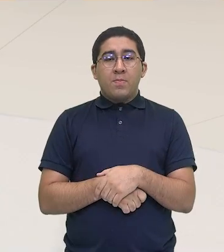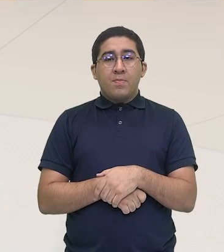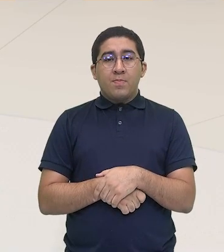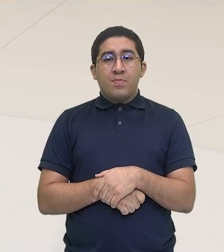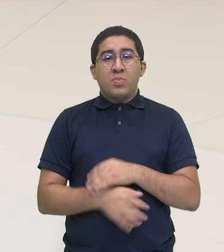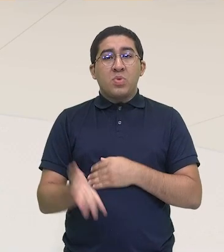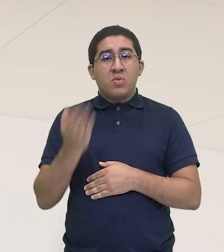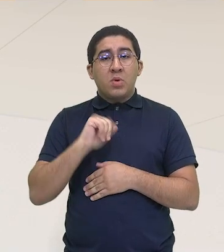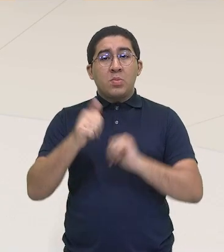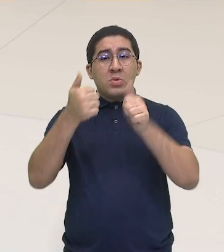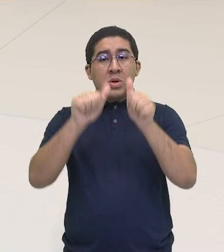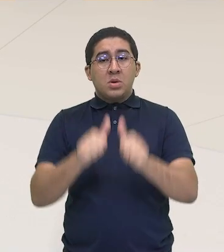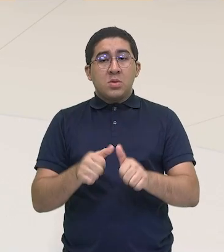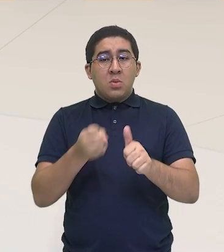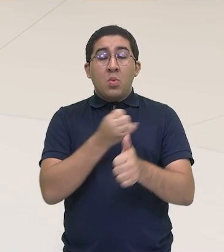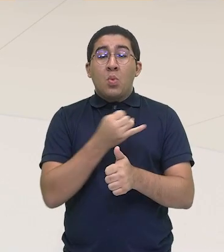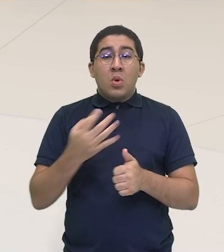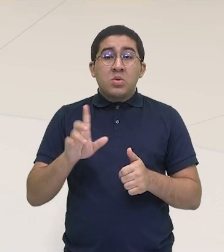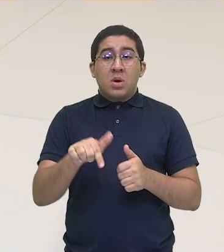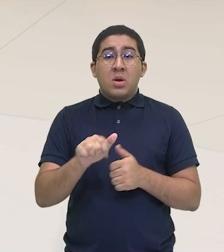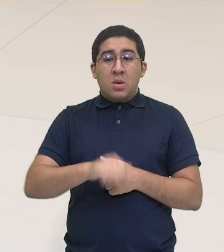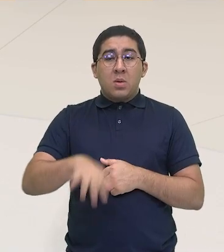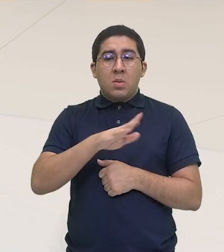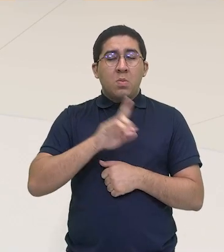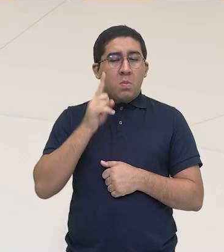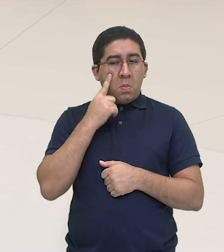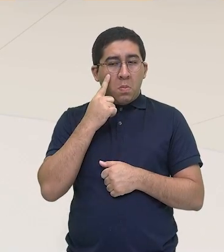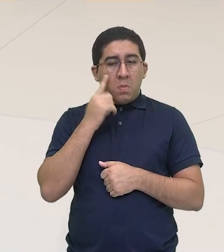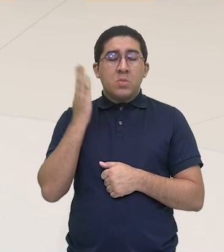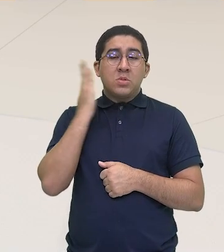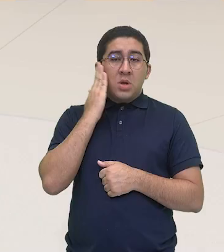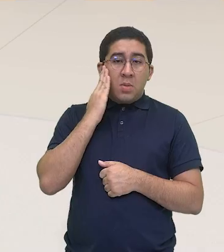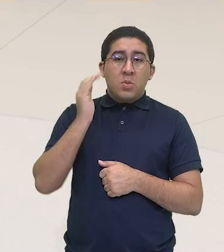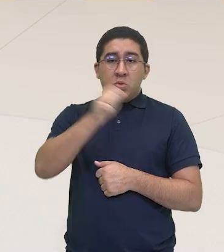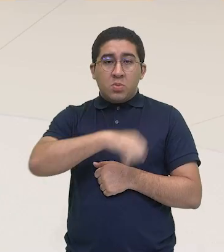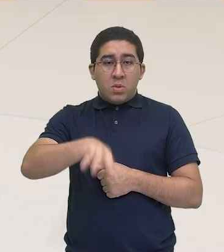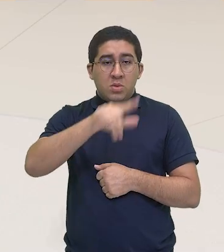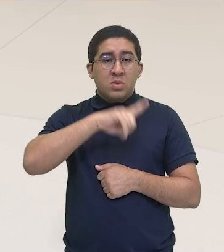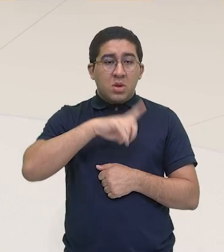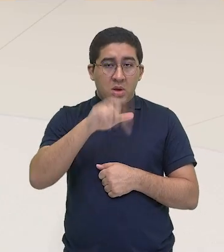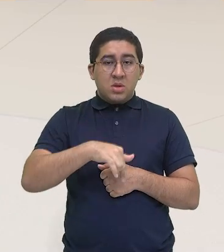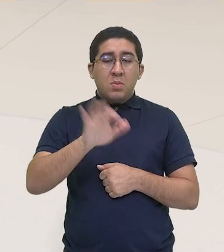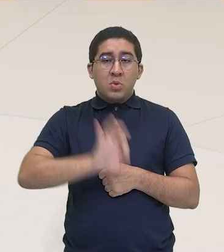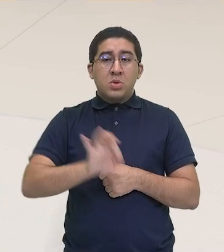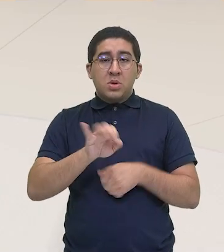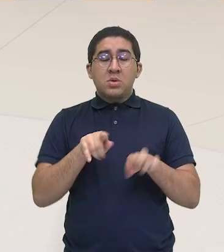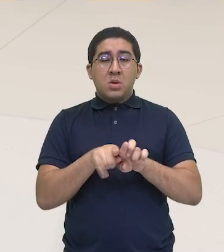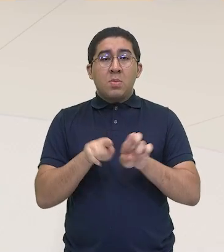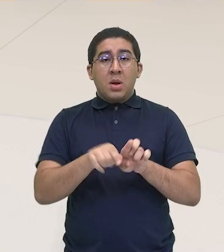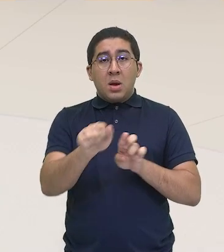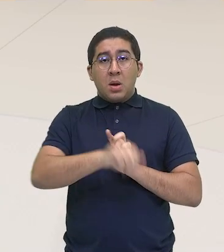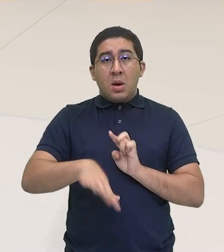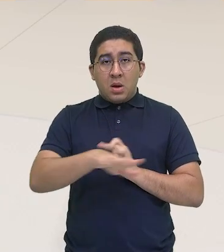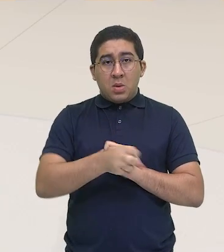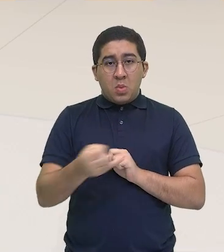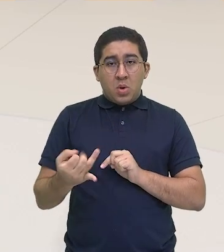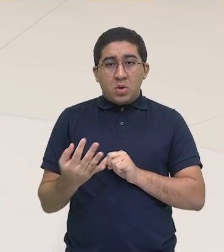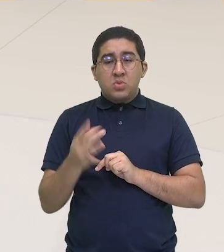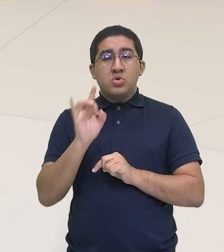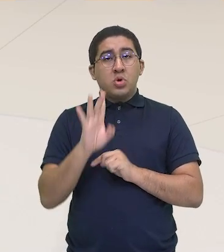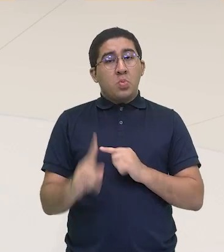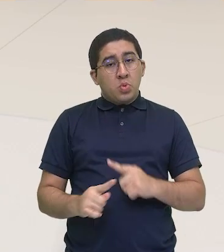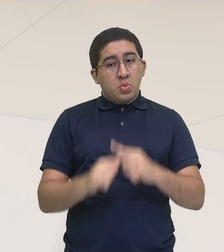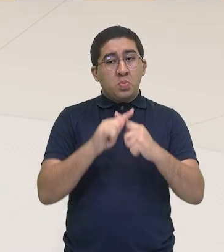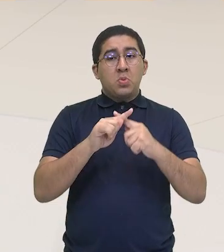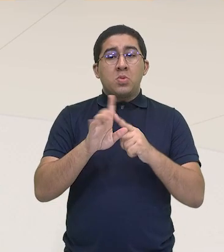aí verificar quão grande é essa área. Já sabemos que um campo tem essas medidas, então a área dele, basta a gente multiplicar